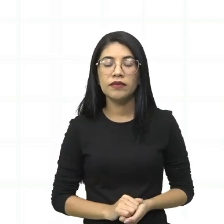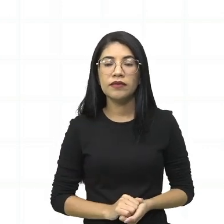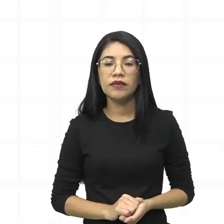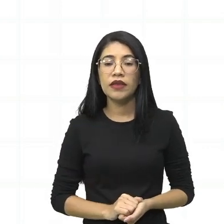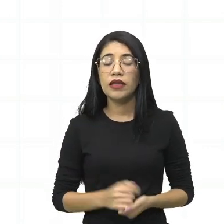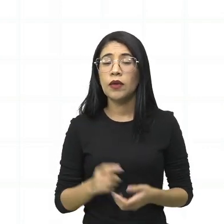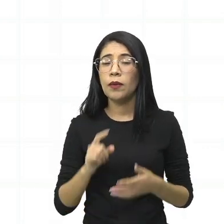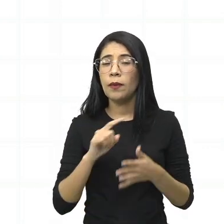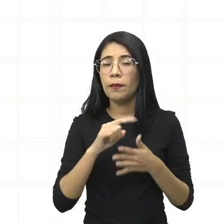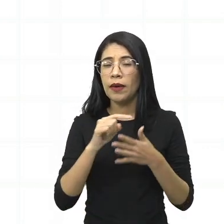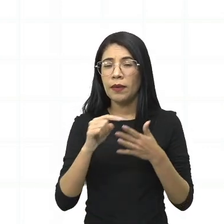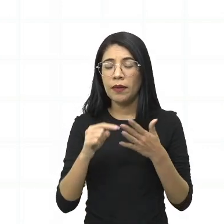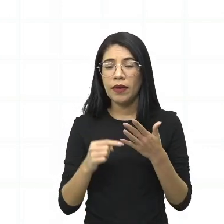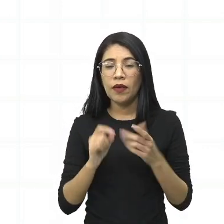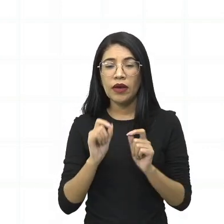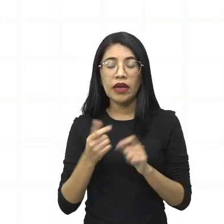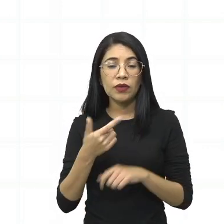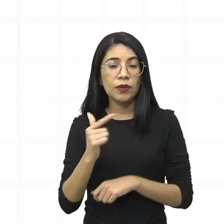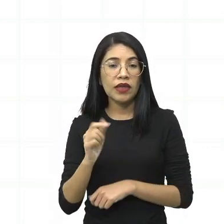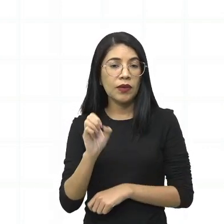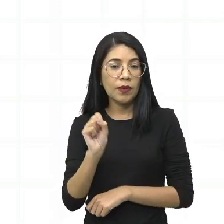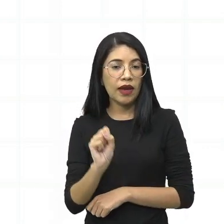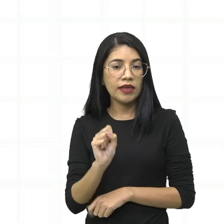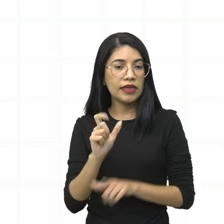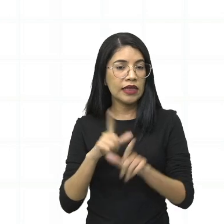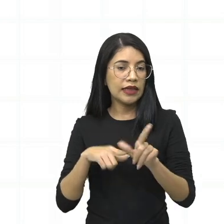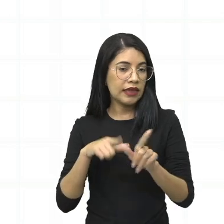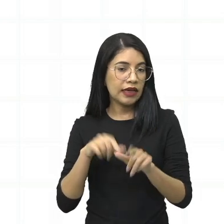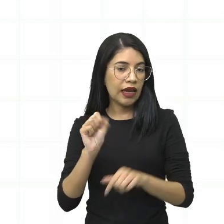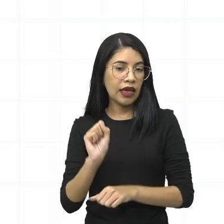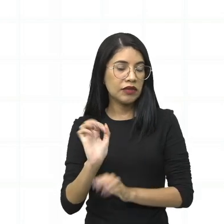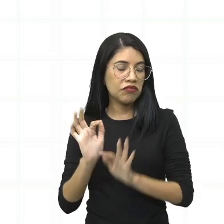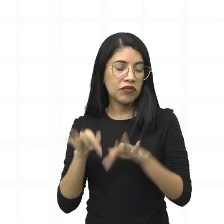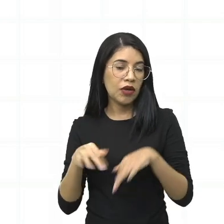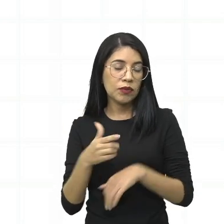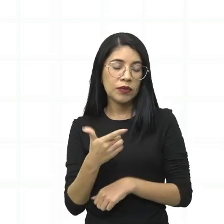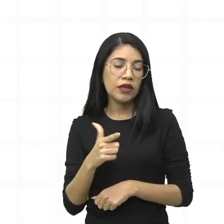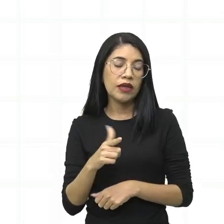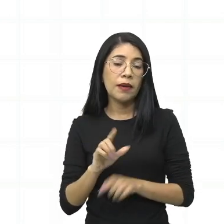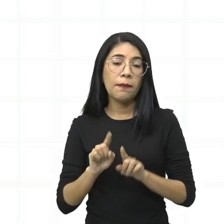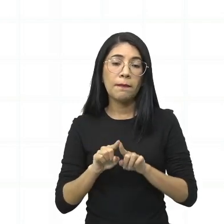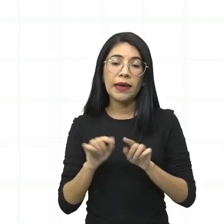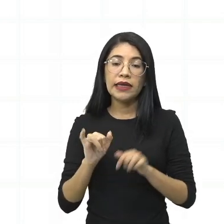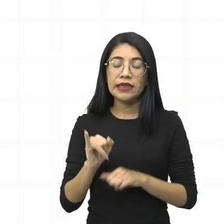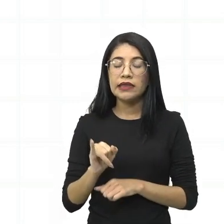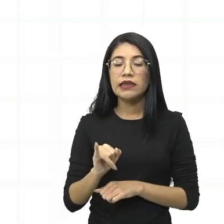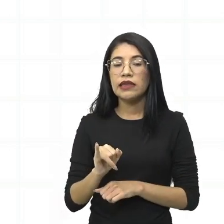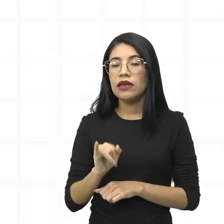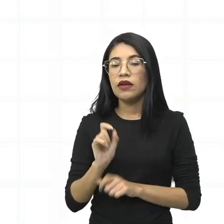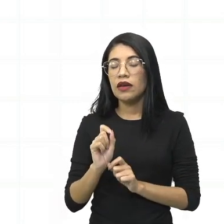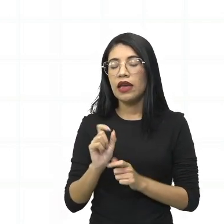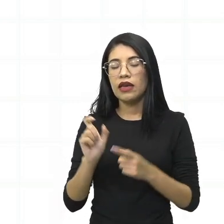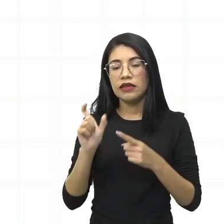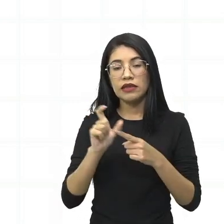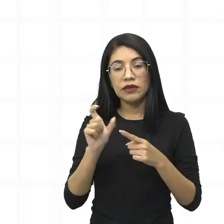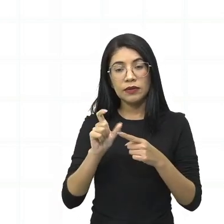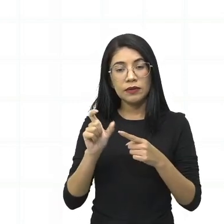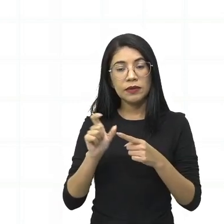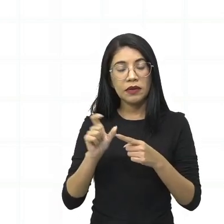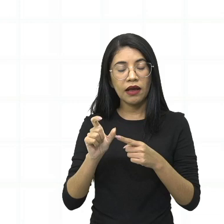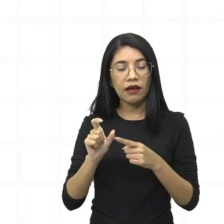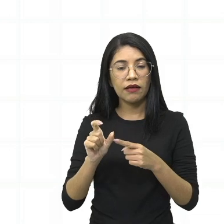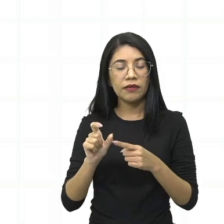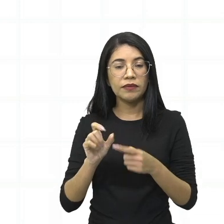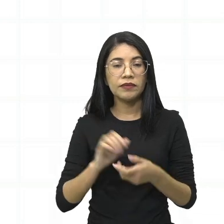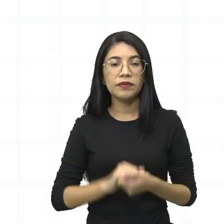São palavras que eu não tenho a letra S no final. Então, eu não vou ter... Essas palavras não serão palavras do